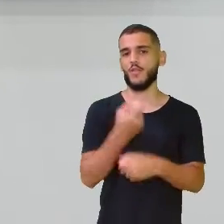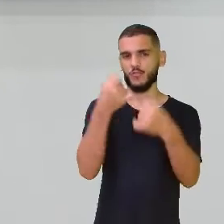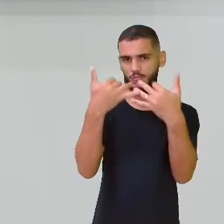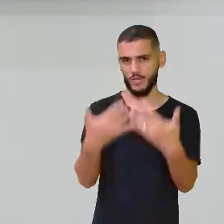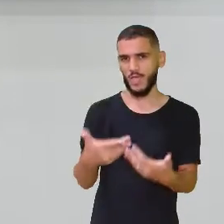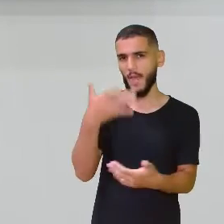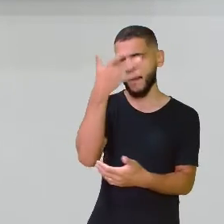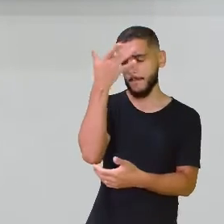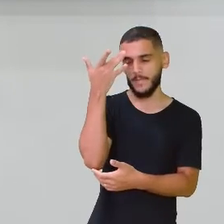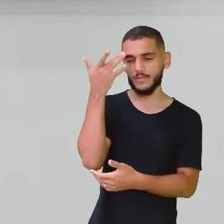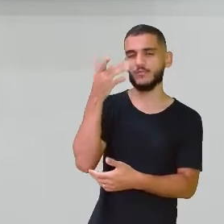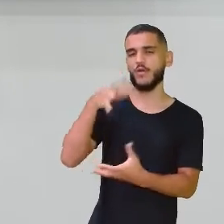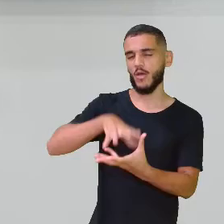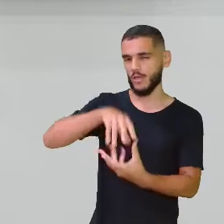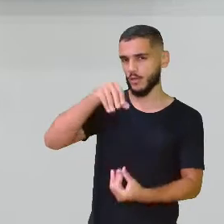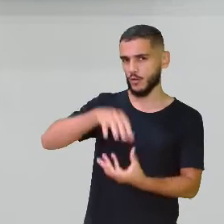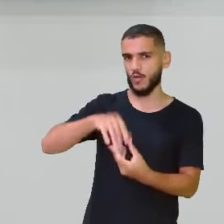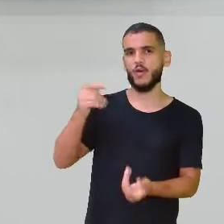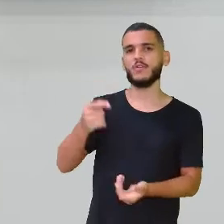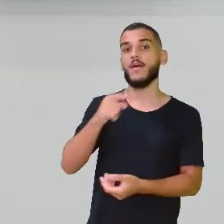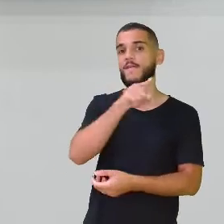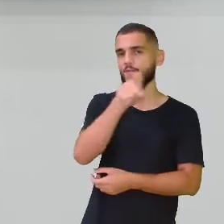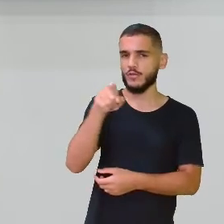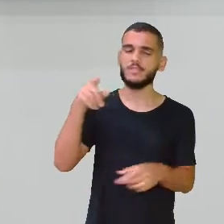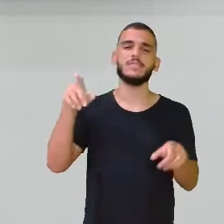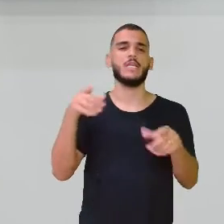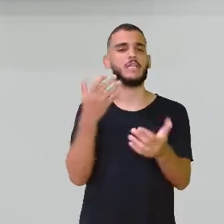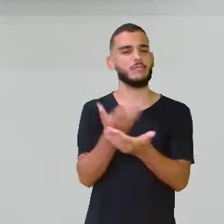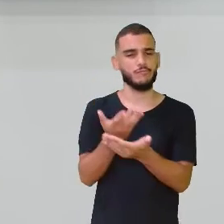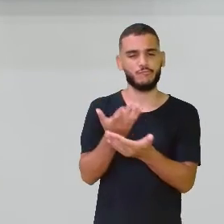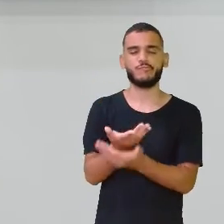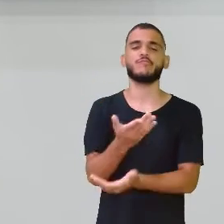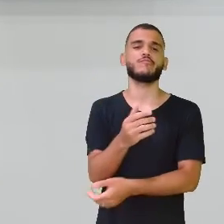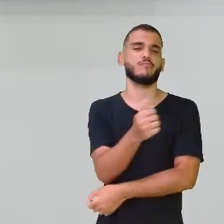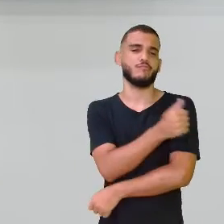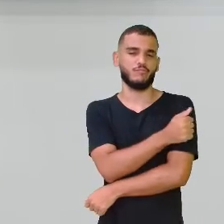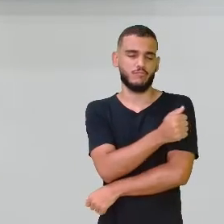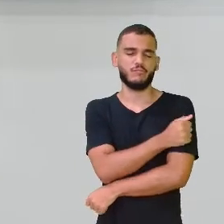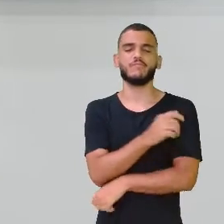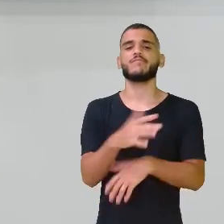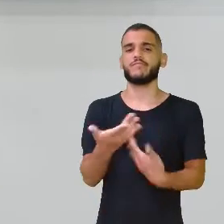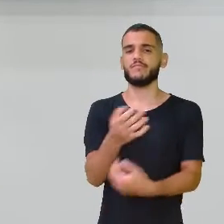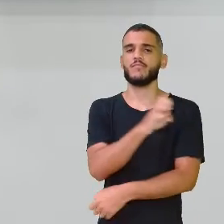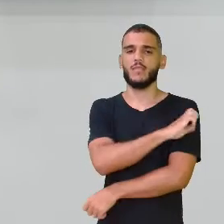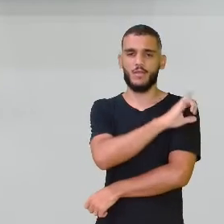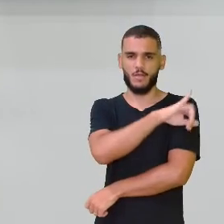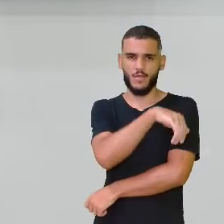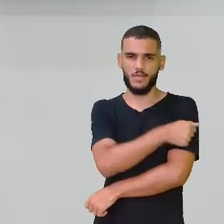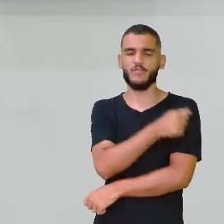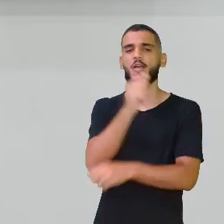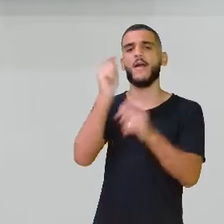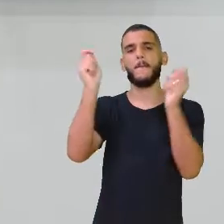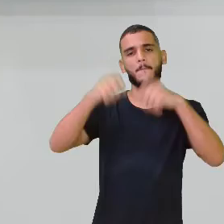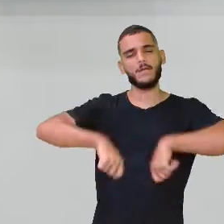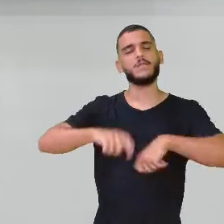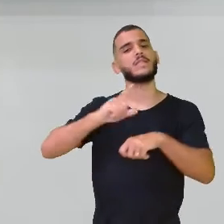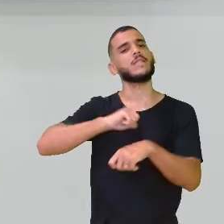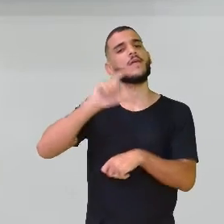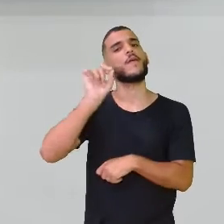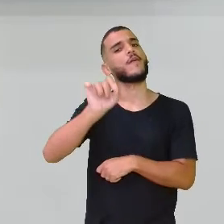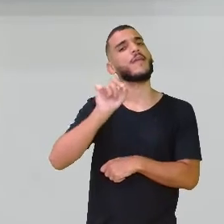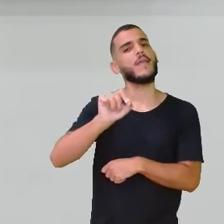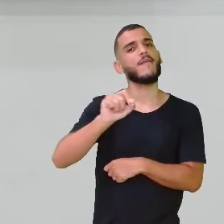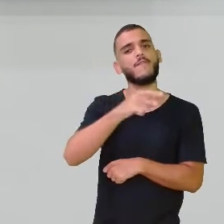pessoa idosa, e aí você pode falar, você aí, estudante da EJA, você pode falar se você